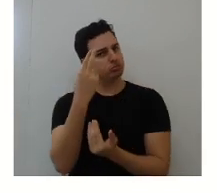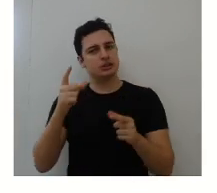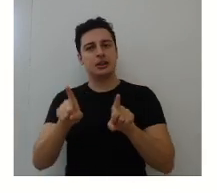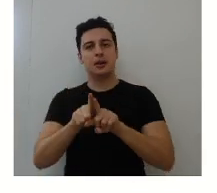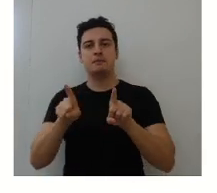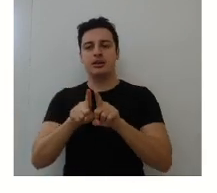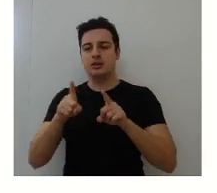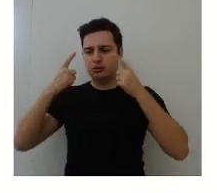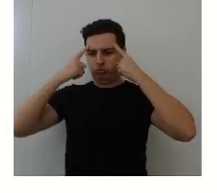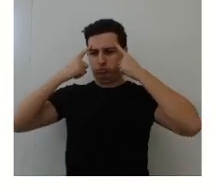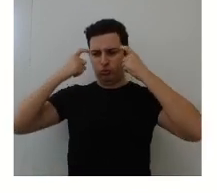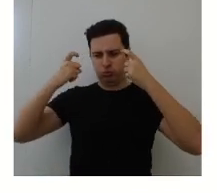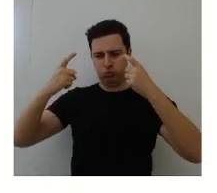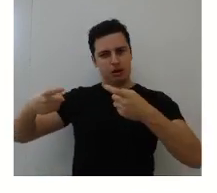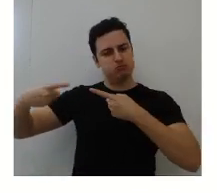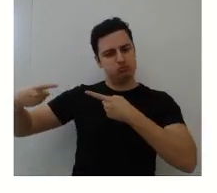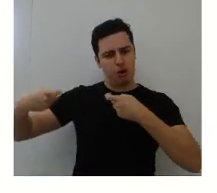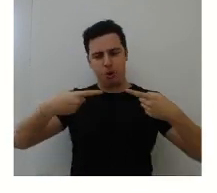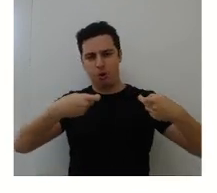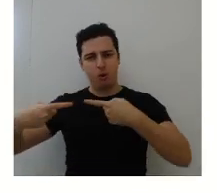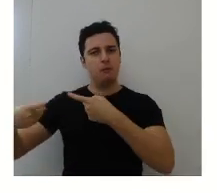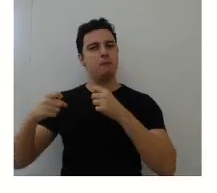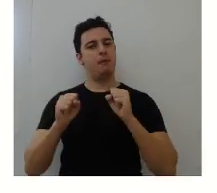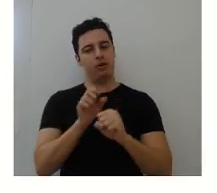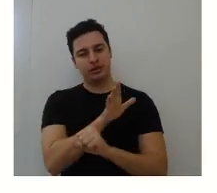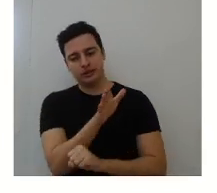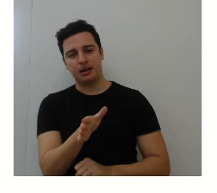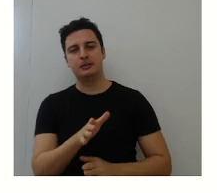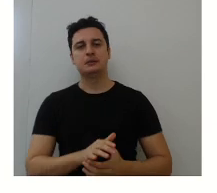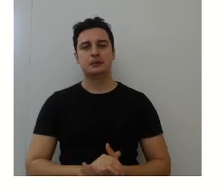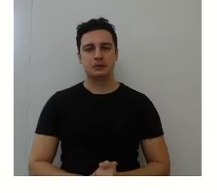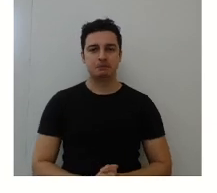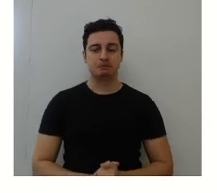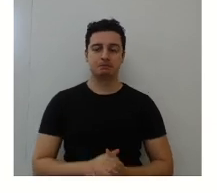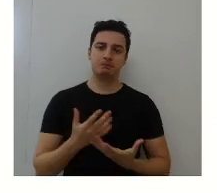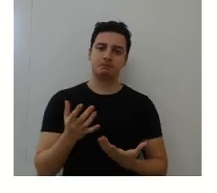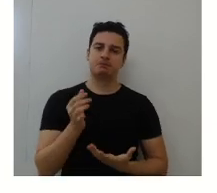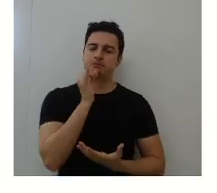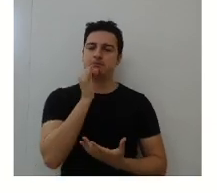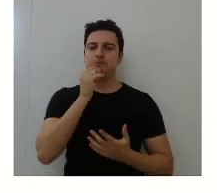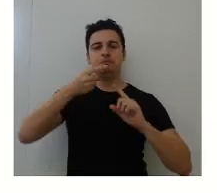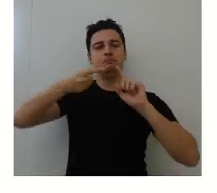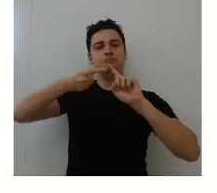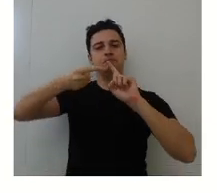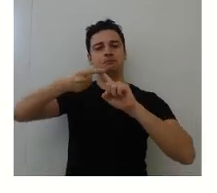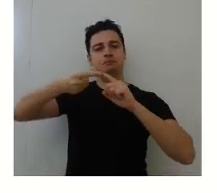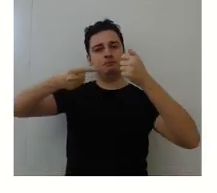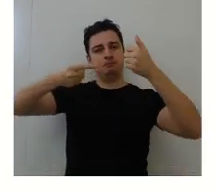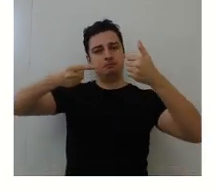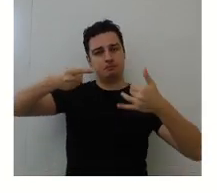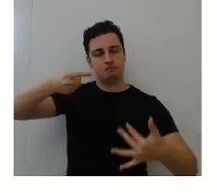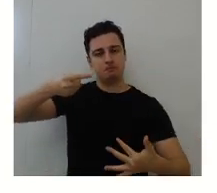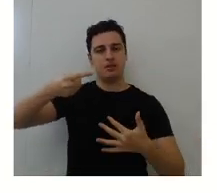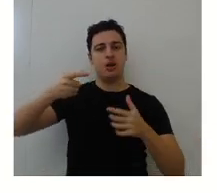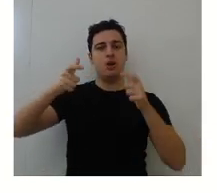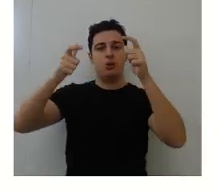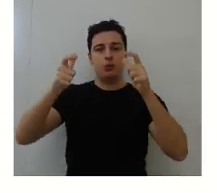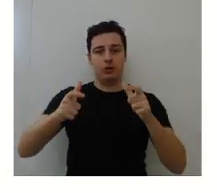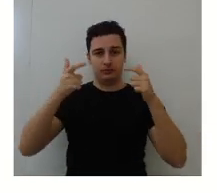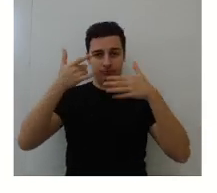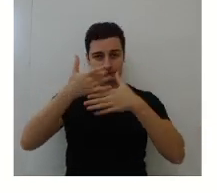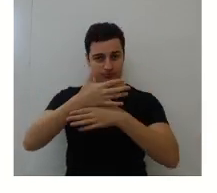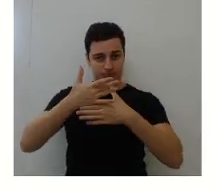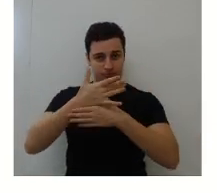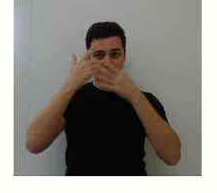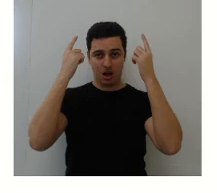é? Vamos lá. Atenas, né? As mulheres atenienses. Se você parar para observar, ela nascia com algumas